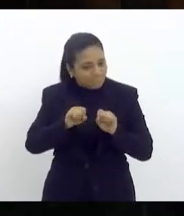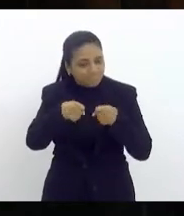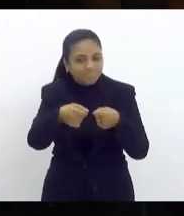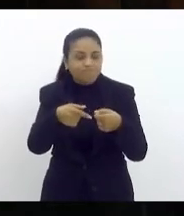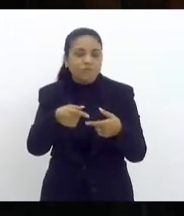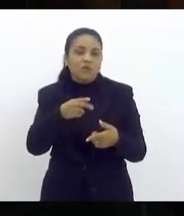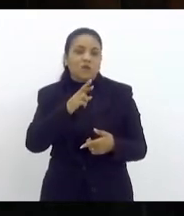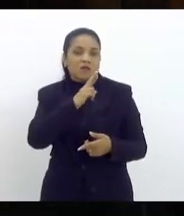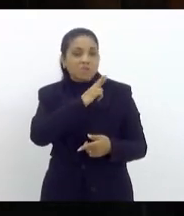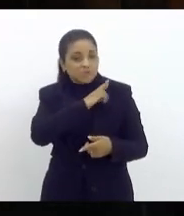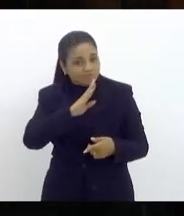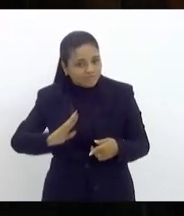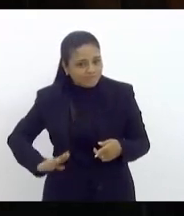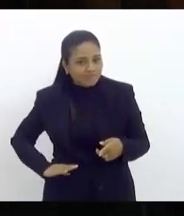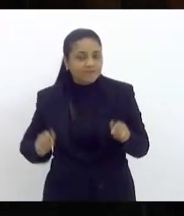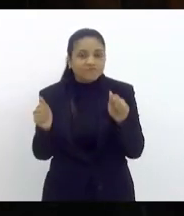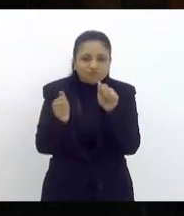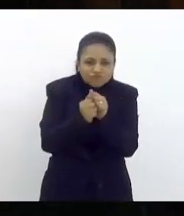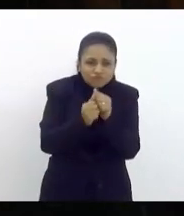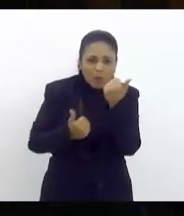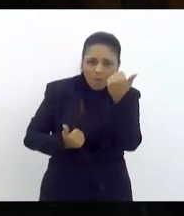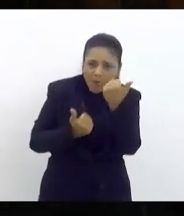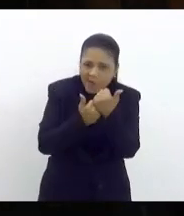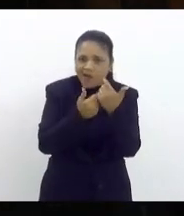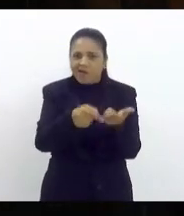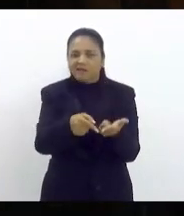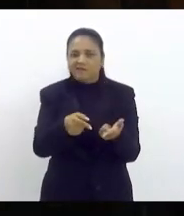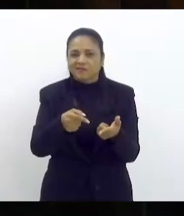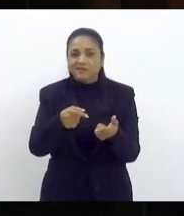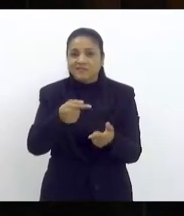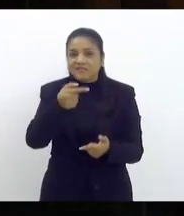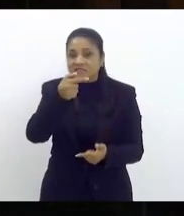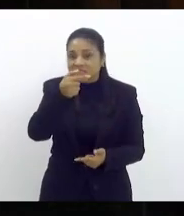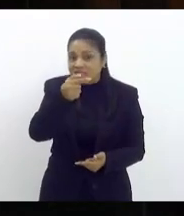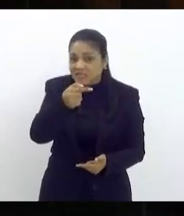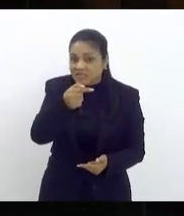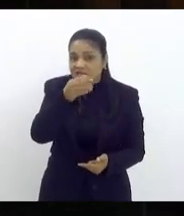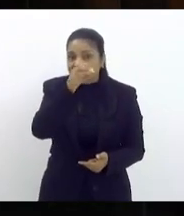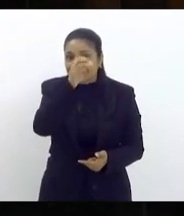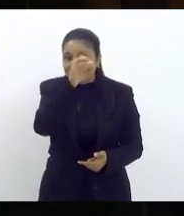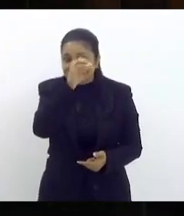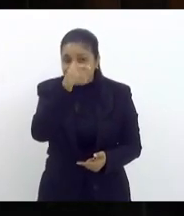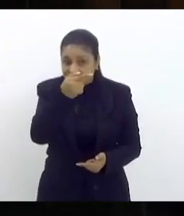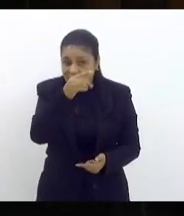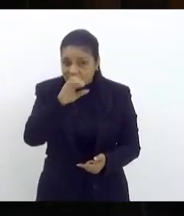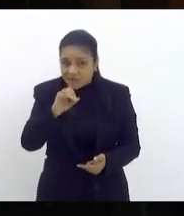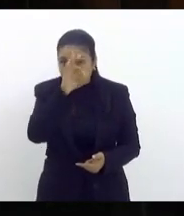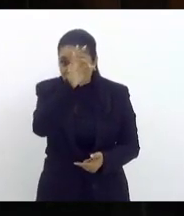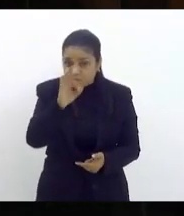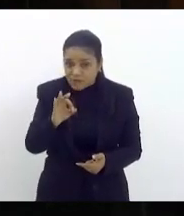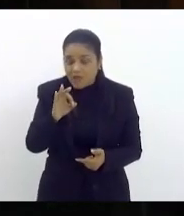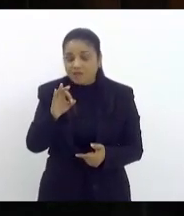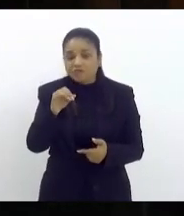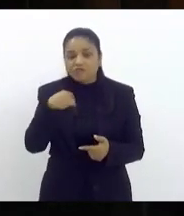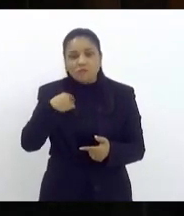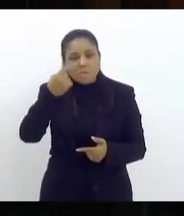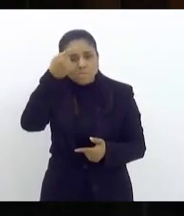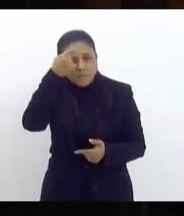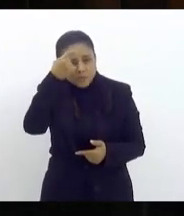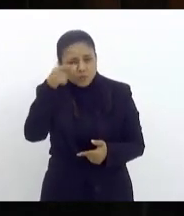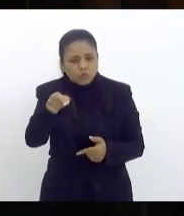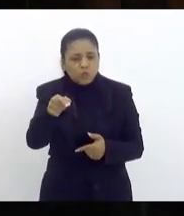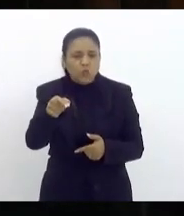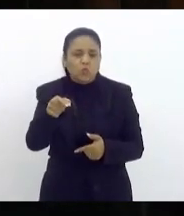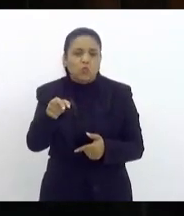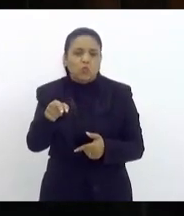Bacelar porque nós refletimos aqui 70% das inquietudes dos senhores deputados né e